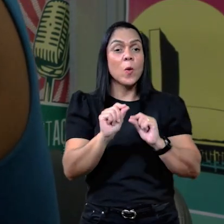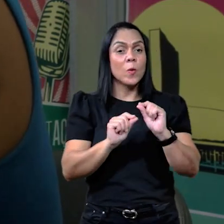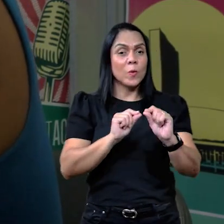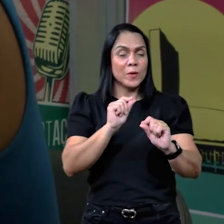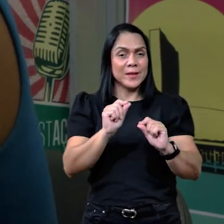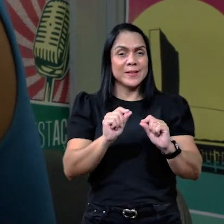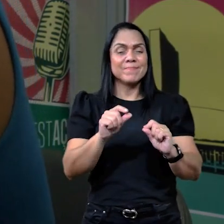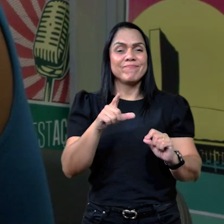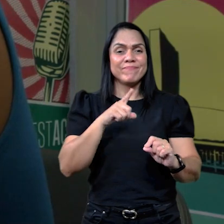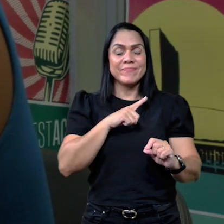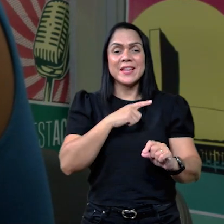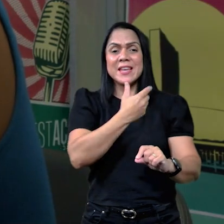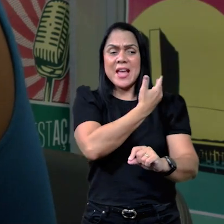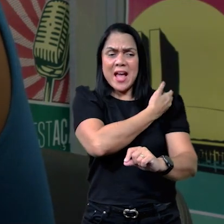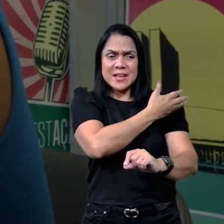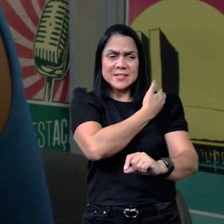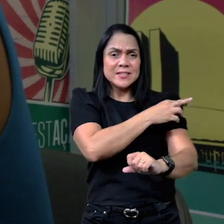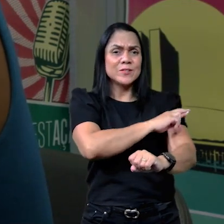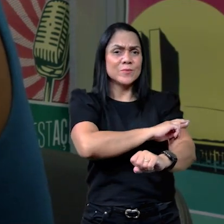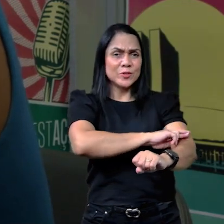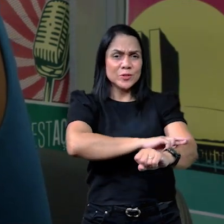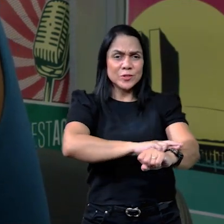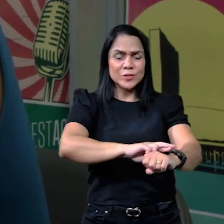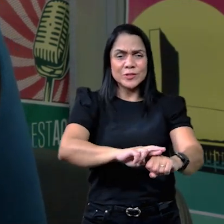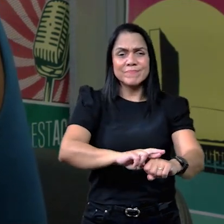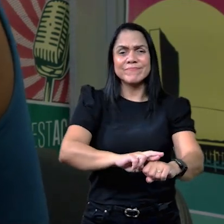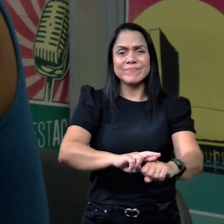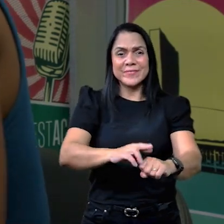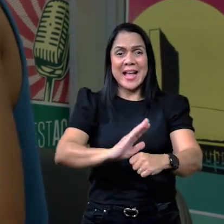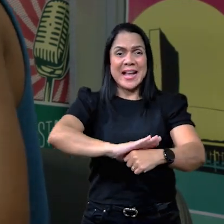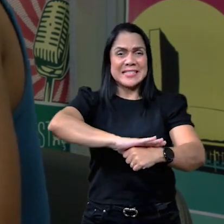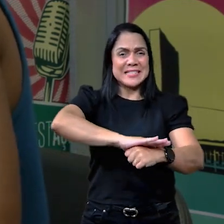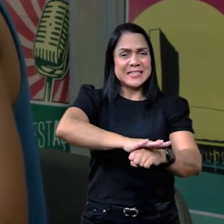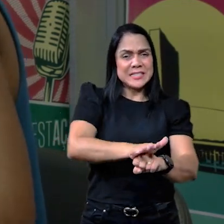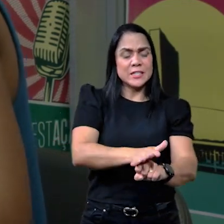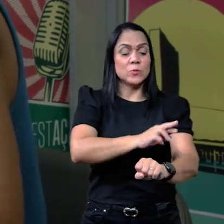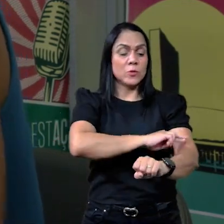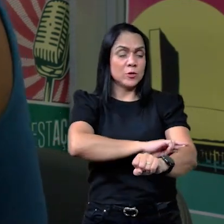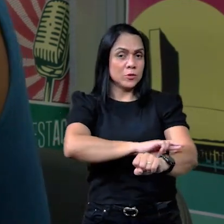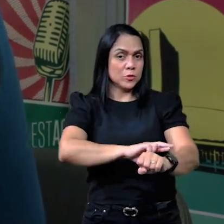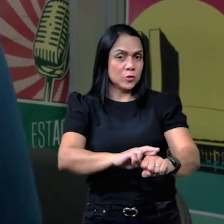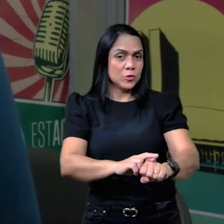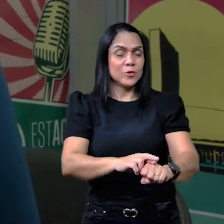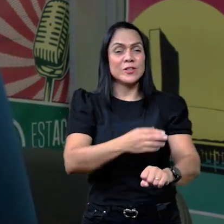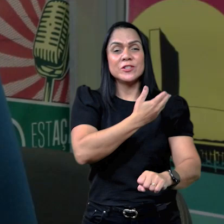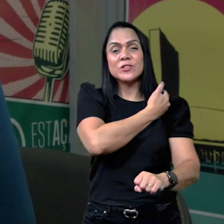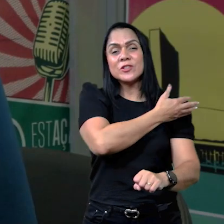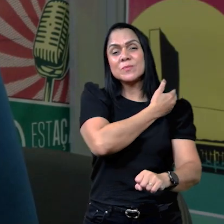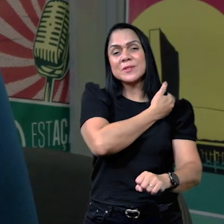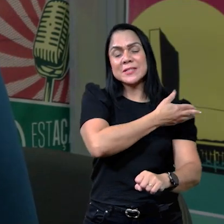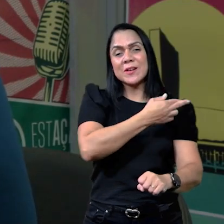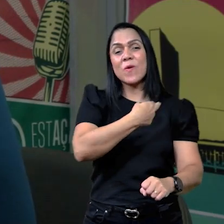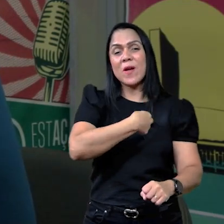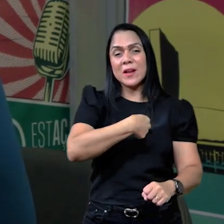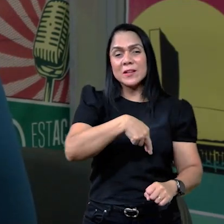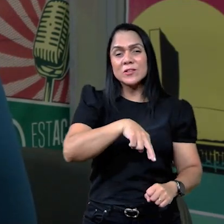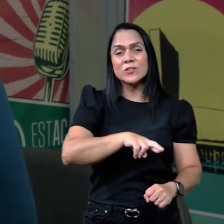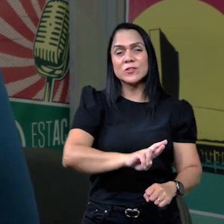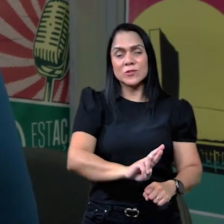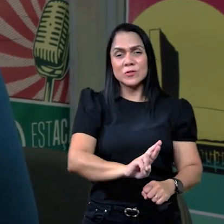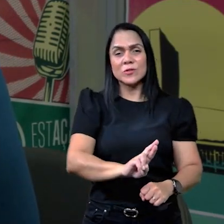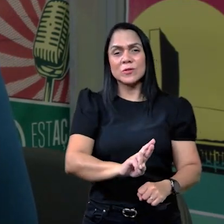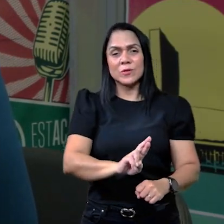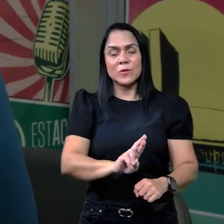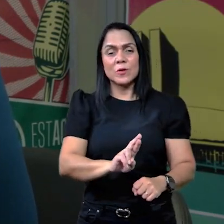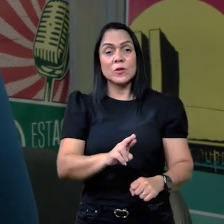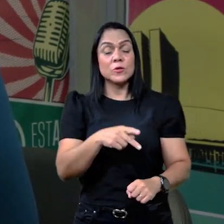do próprio preconceito e discriminação que a gente tem com esses segmentos populacionais. Estou falando das